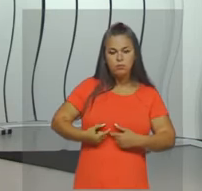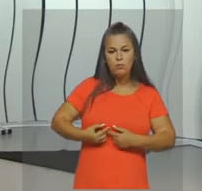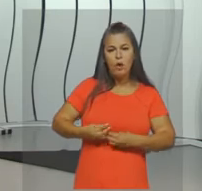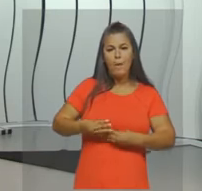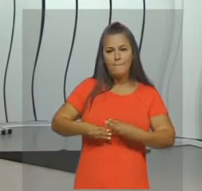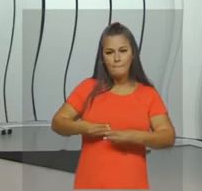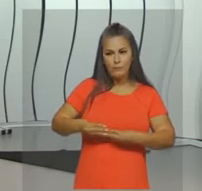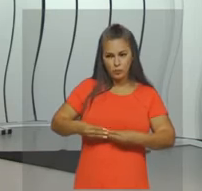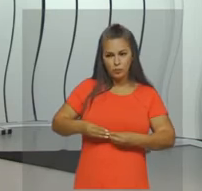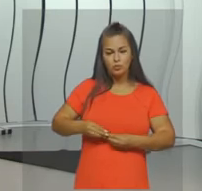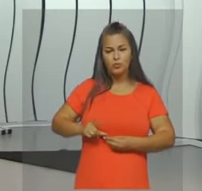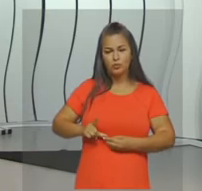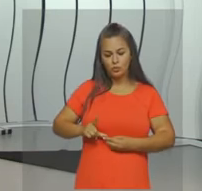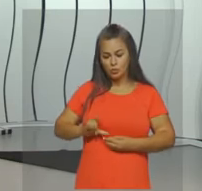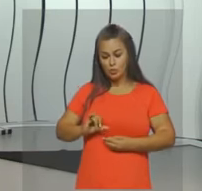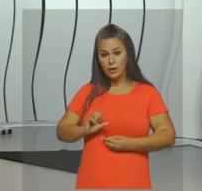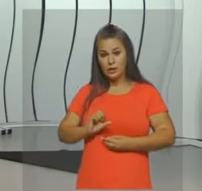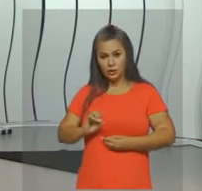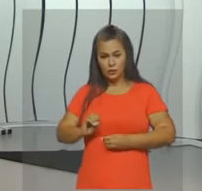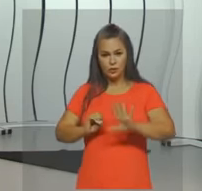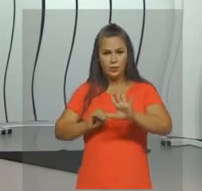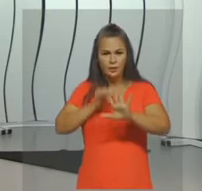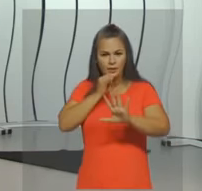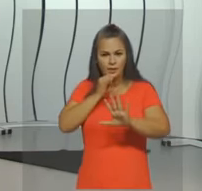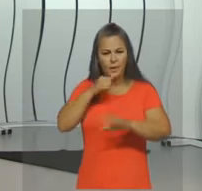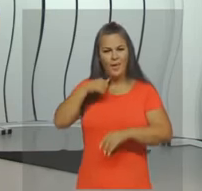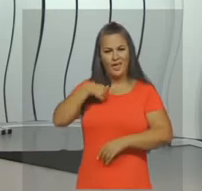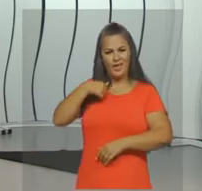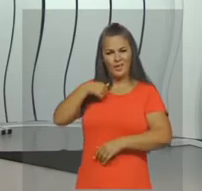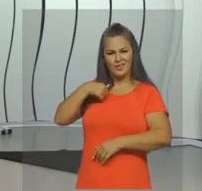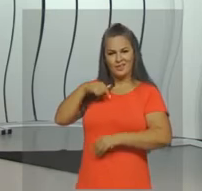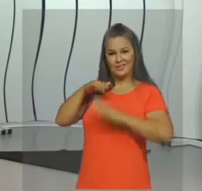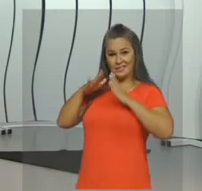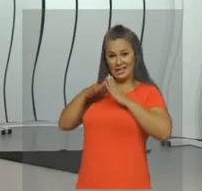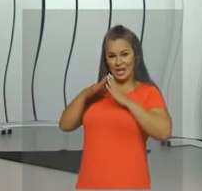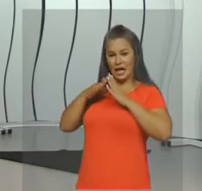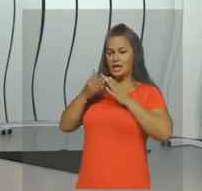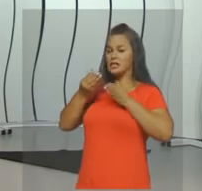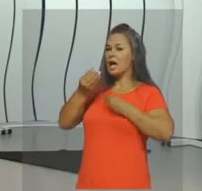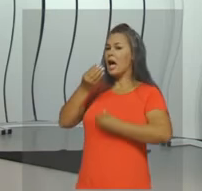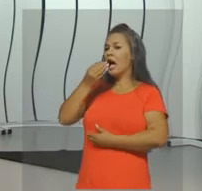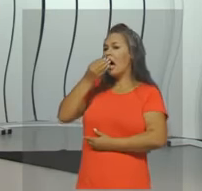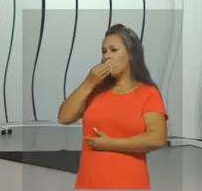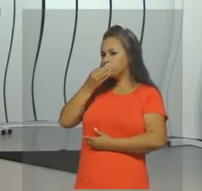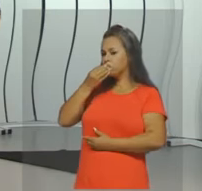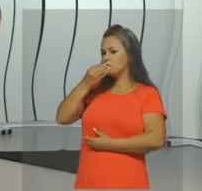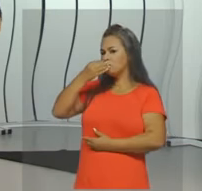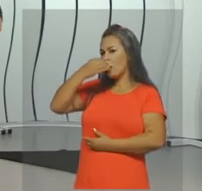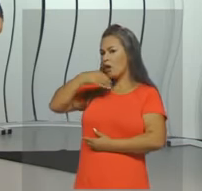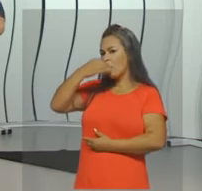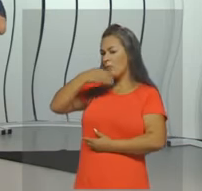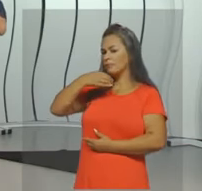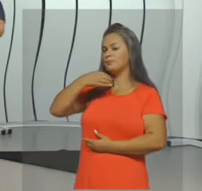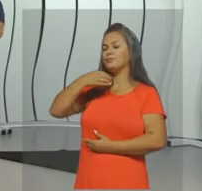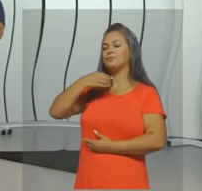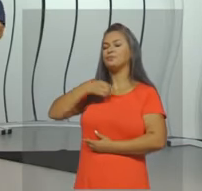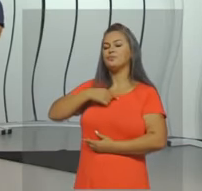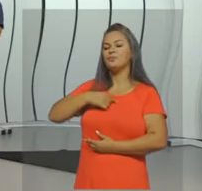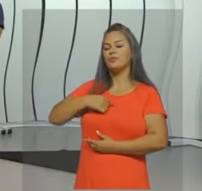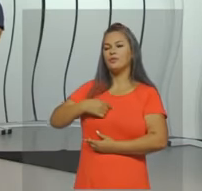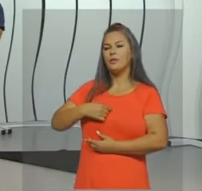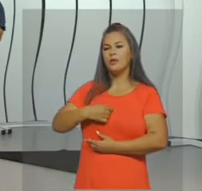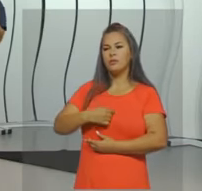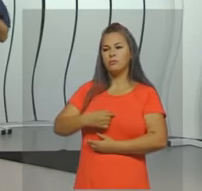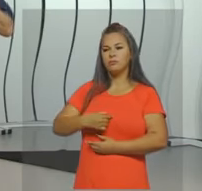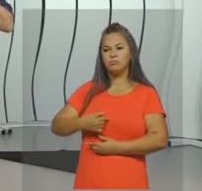saí de casa para vir para cá, eu comi uma maçã. Esse alimento está descendo pelo meu tubo digestivo, mas é de